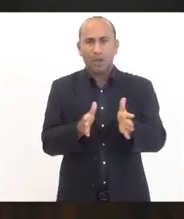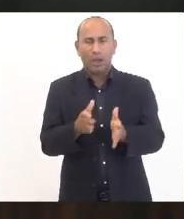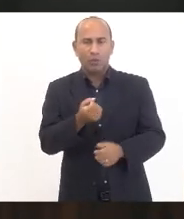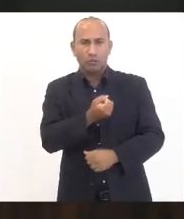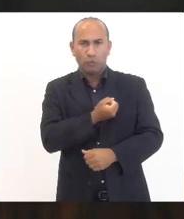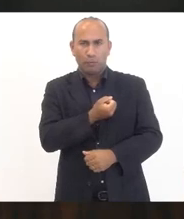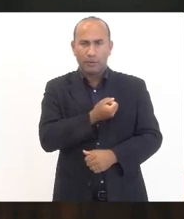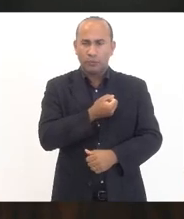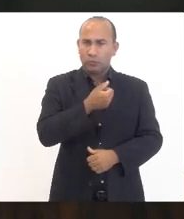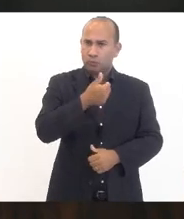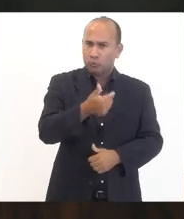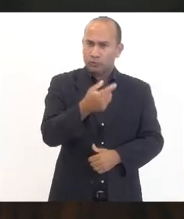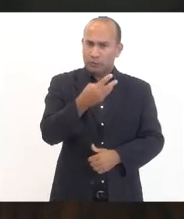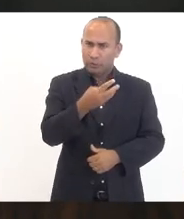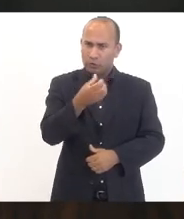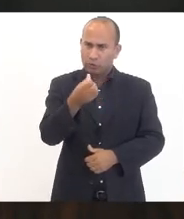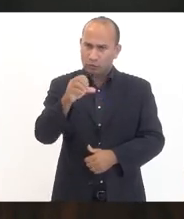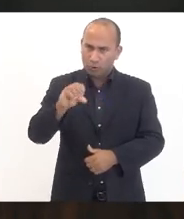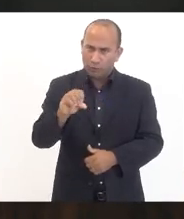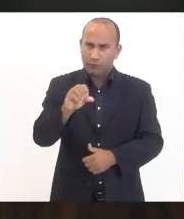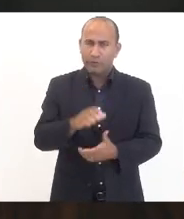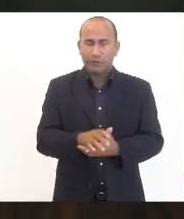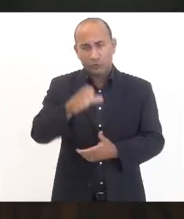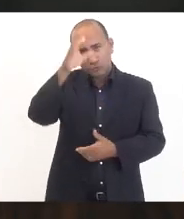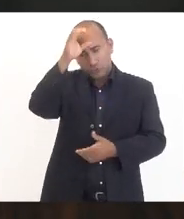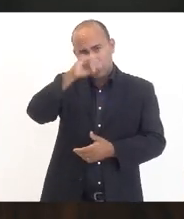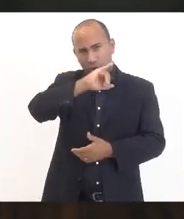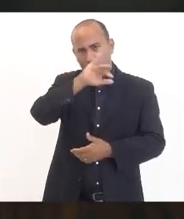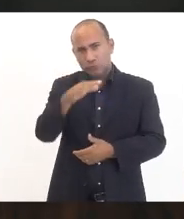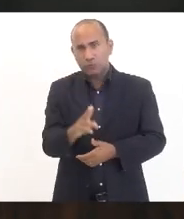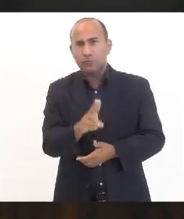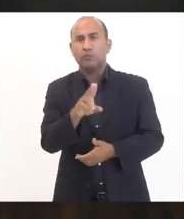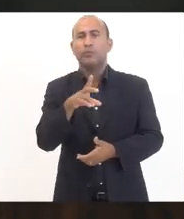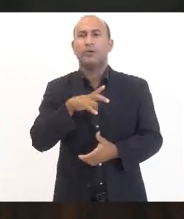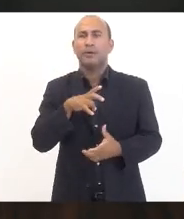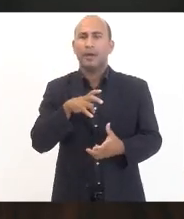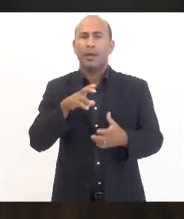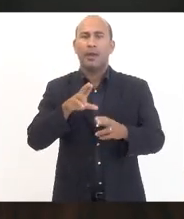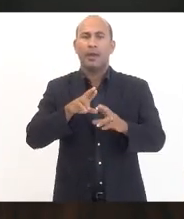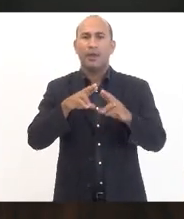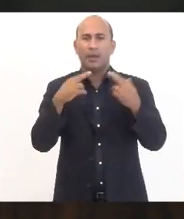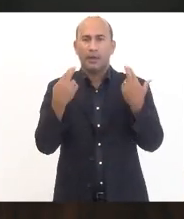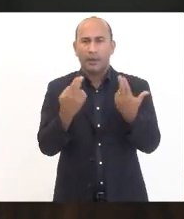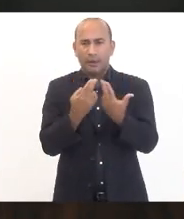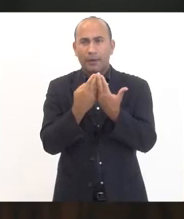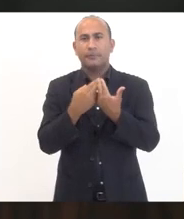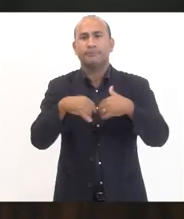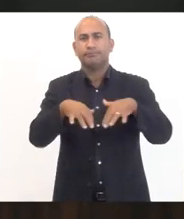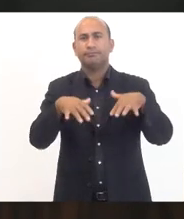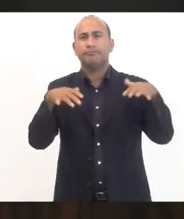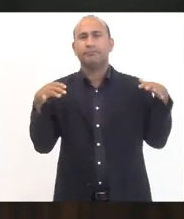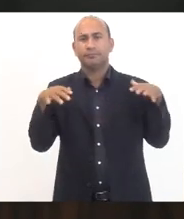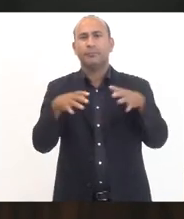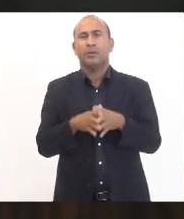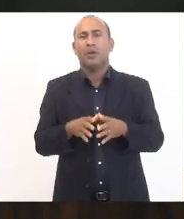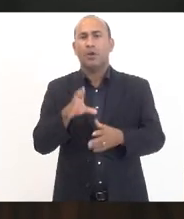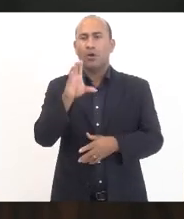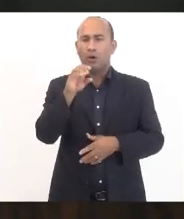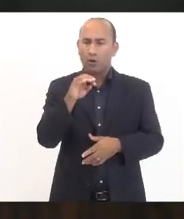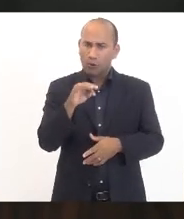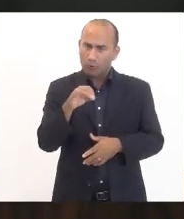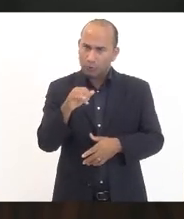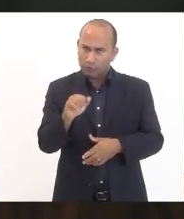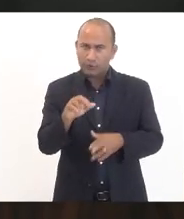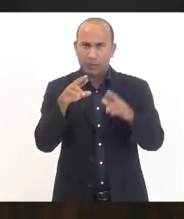número 239-21, de autoria do deputado Tia Ju, que requer a sessão solene, sessão do plenário do edifício Lúcio Costa para a realização da